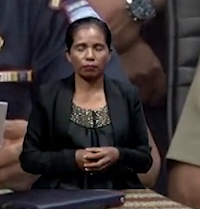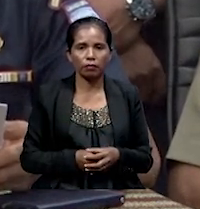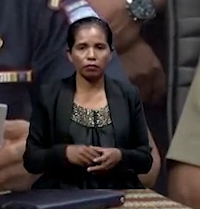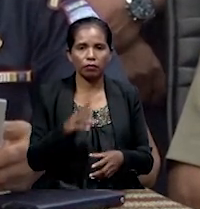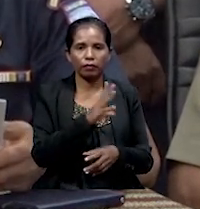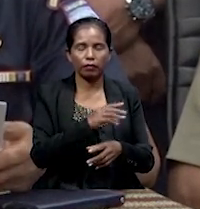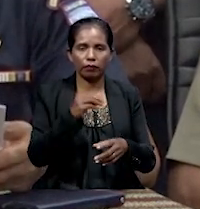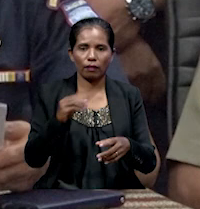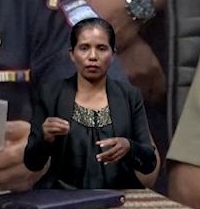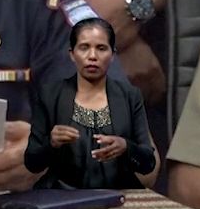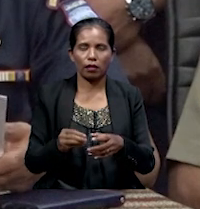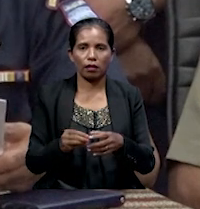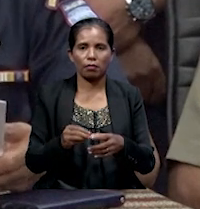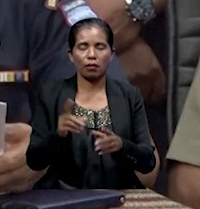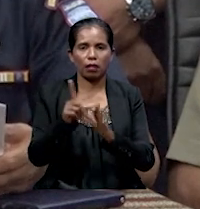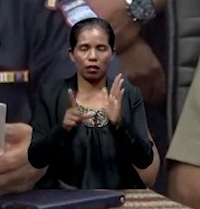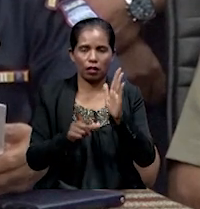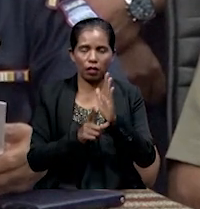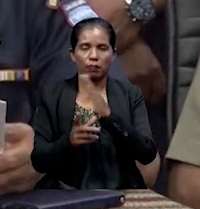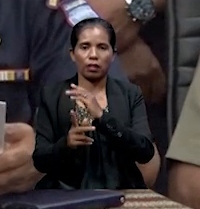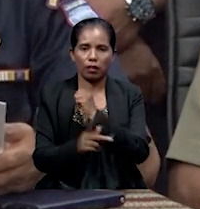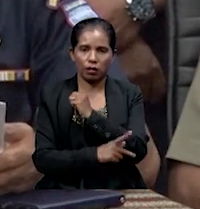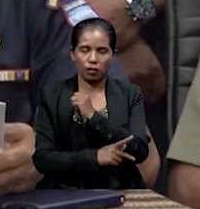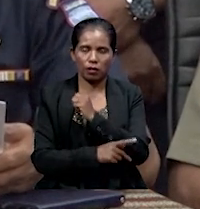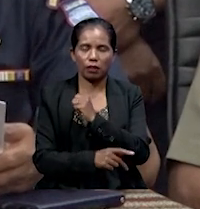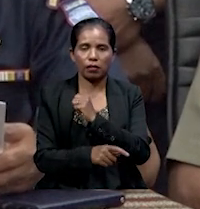alteração do Código Penal. Resolução Governo